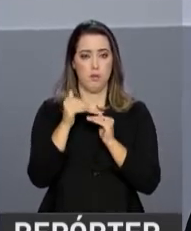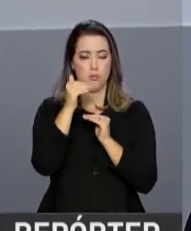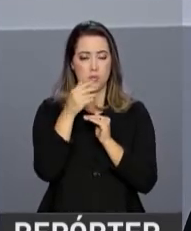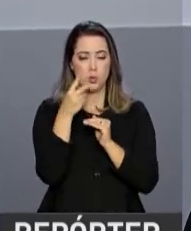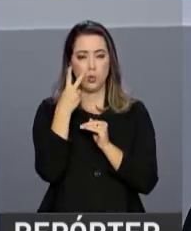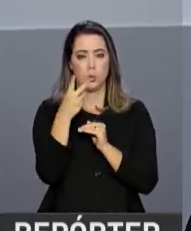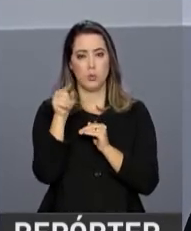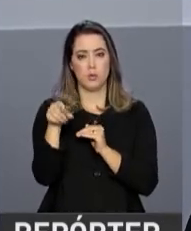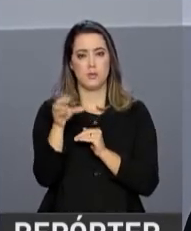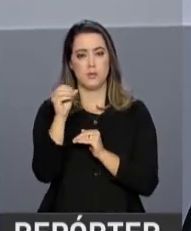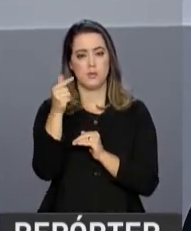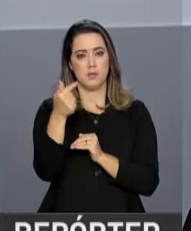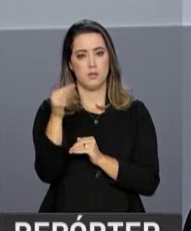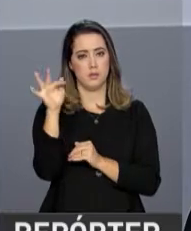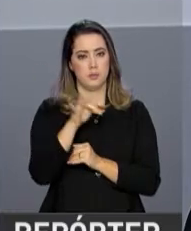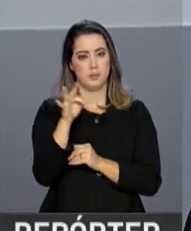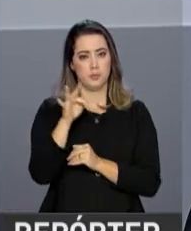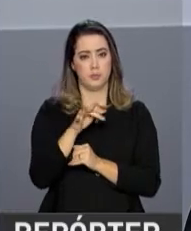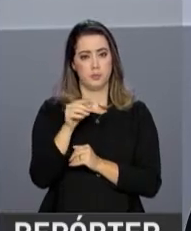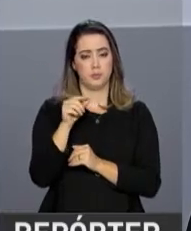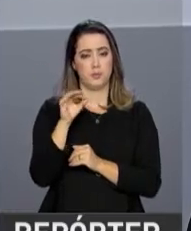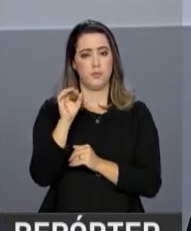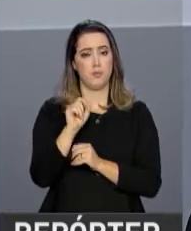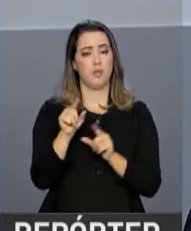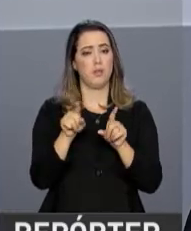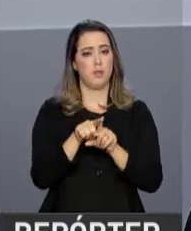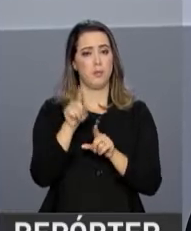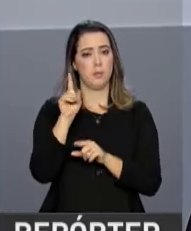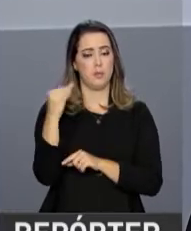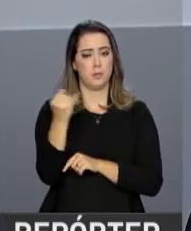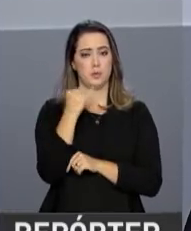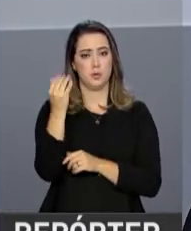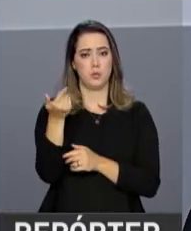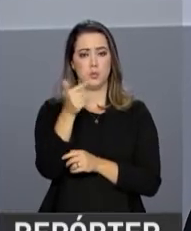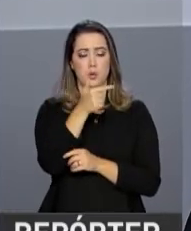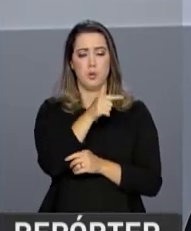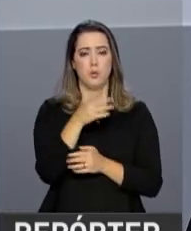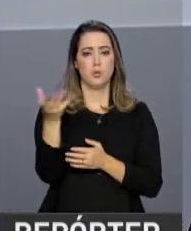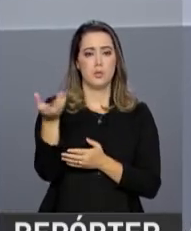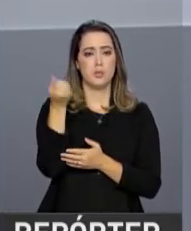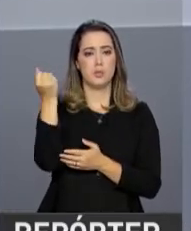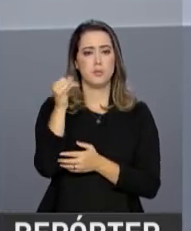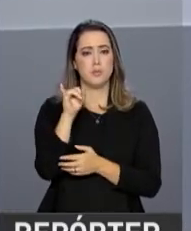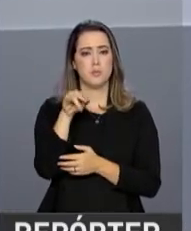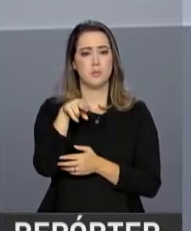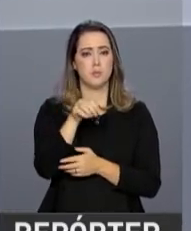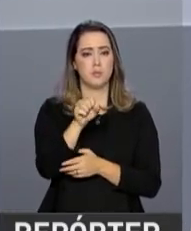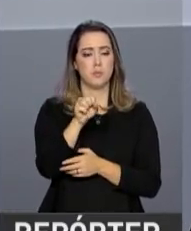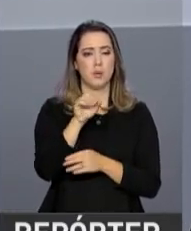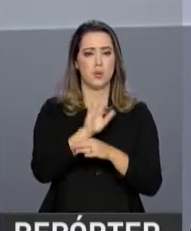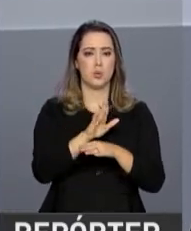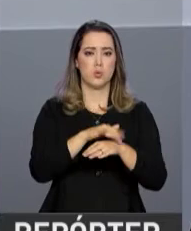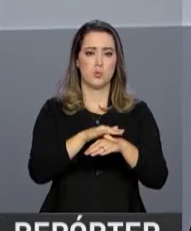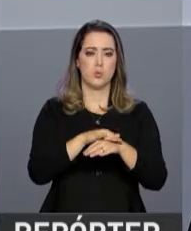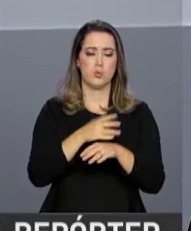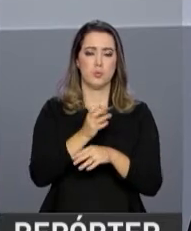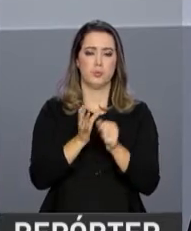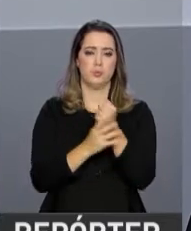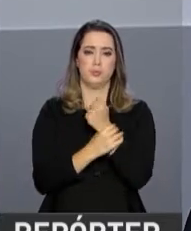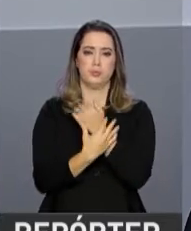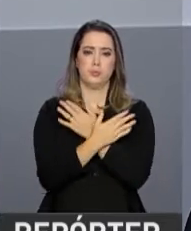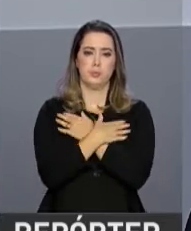2,07 por cento o cálculo também vale para outros benefícios do inss como auxílio-doença e seguro-desemprego